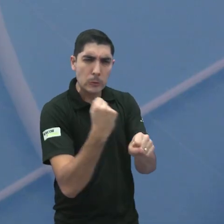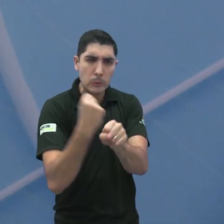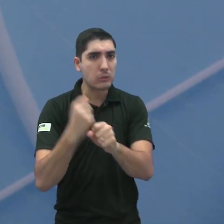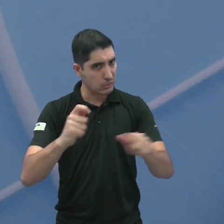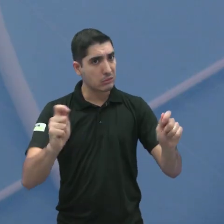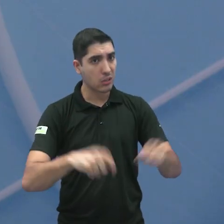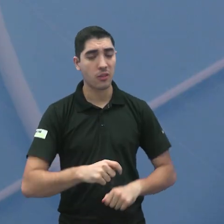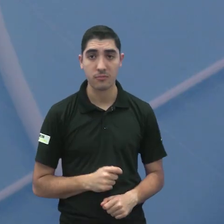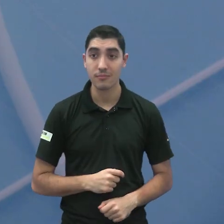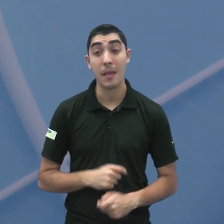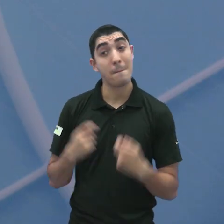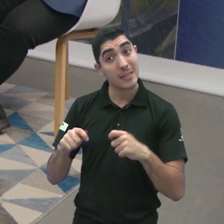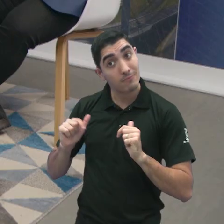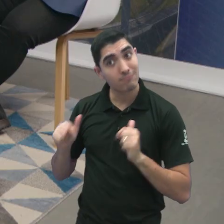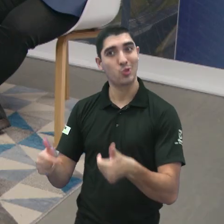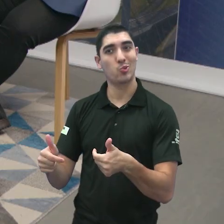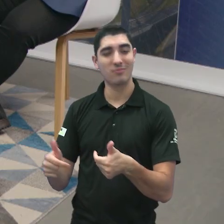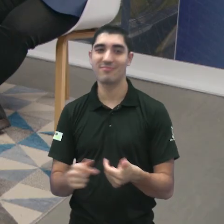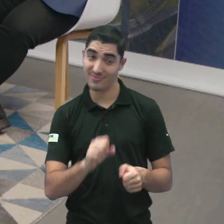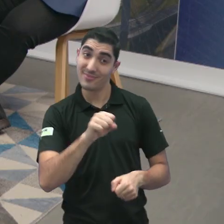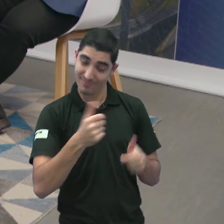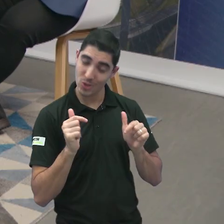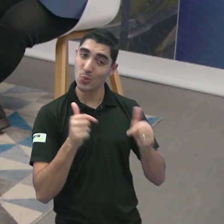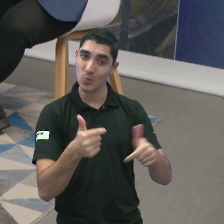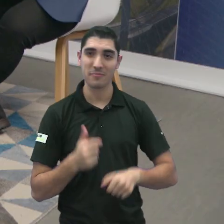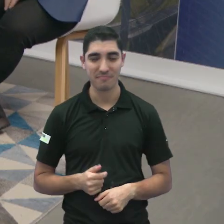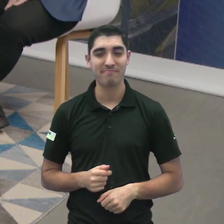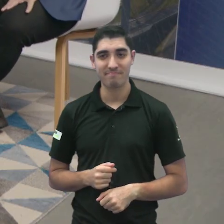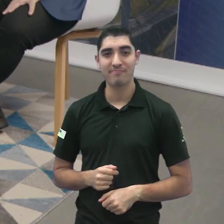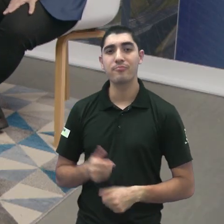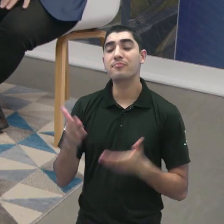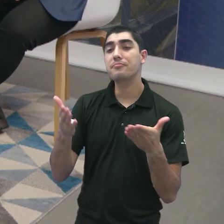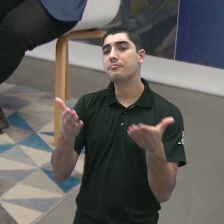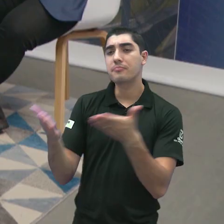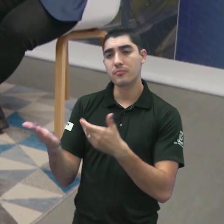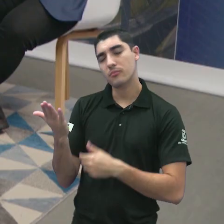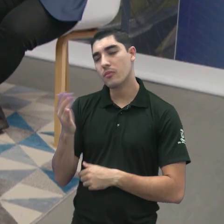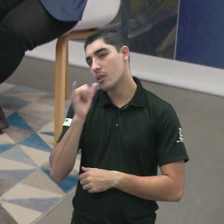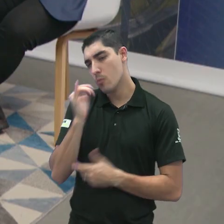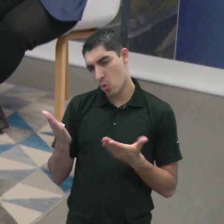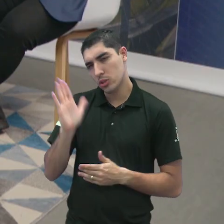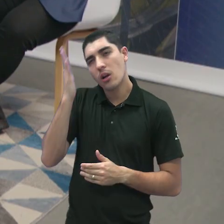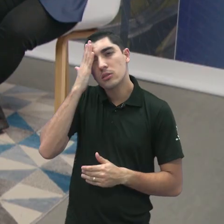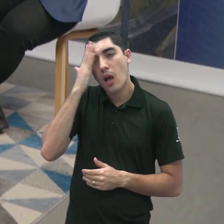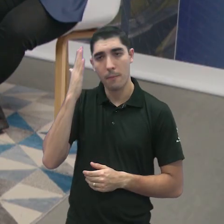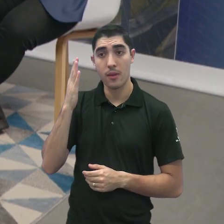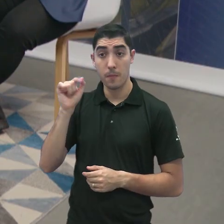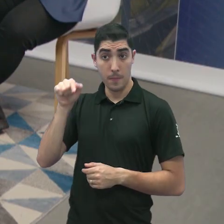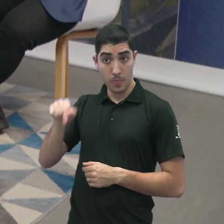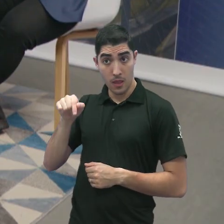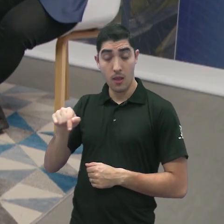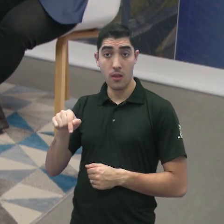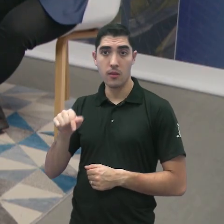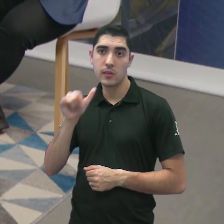nos trilhos, né? Precisa de vontade. Vontade. Né? Como você já disse. Bernardo, a gente sabe, né, considerando hoje que o nosso transporte